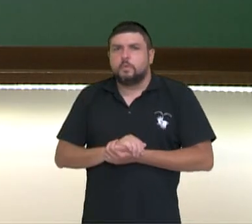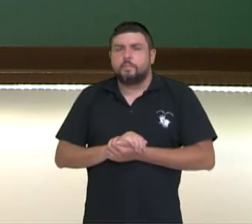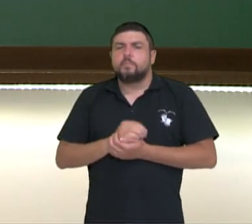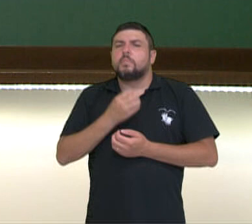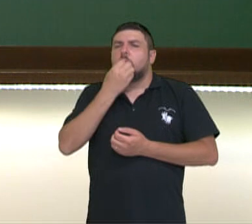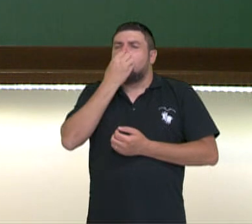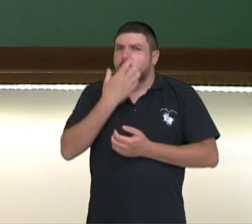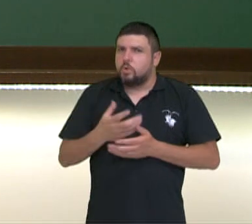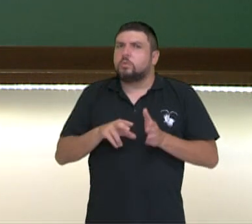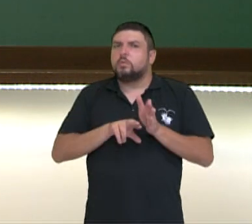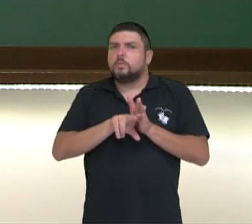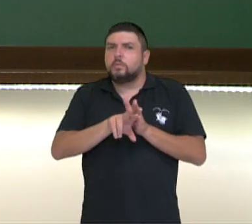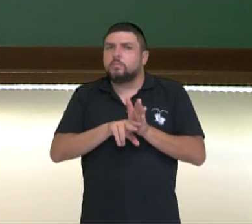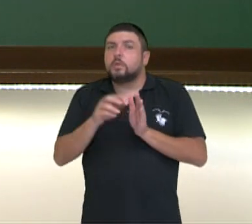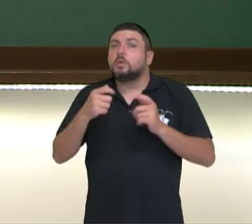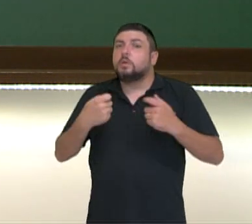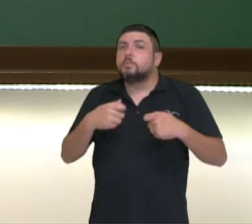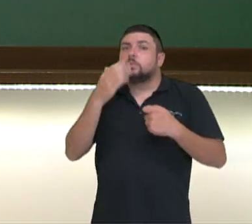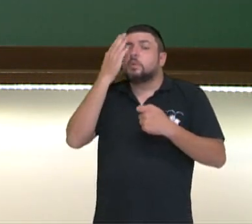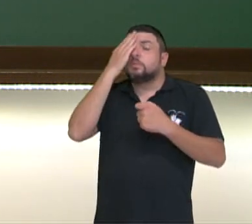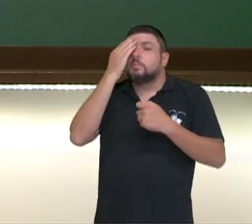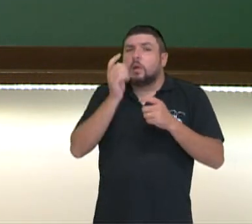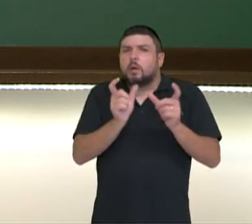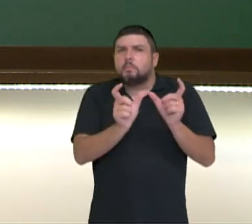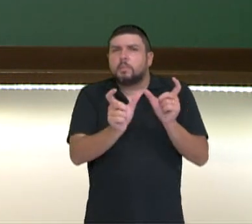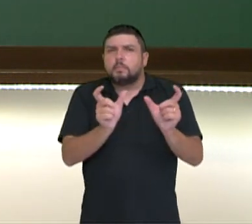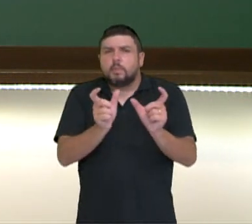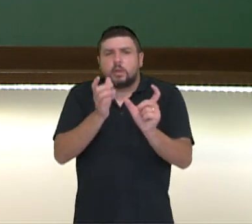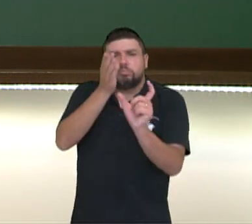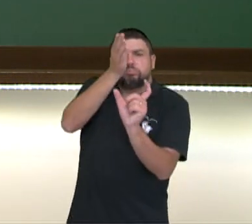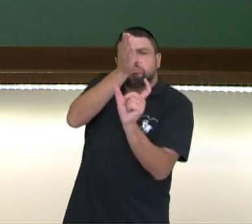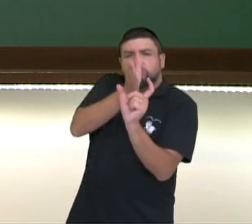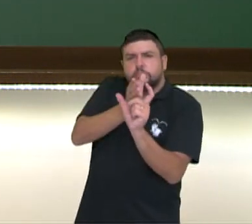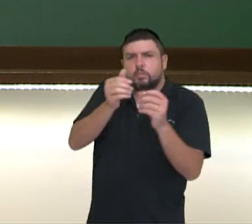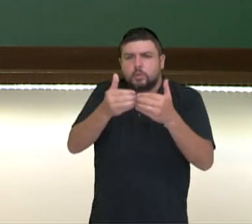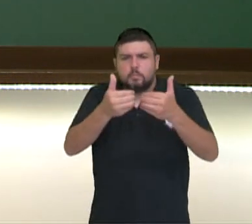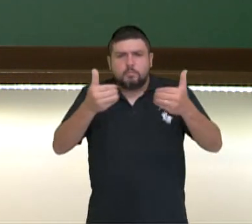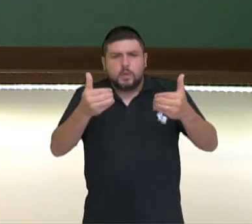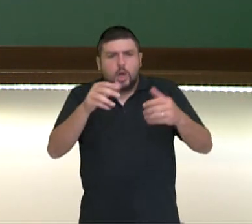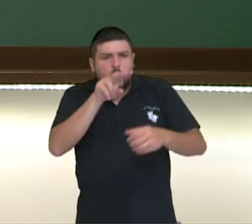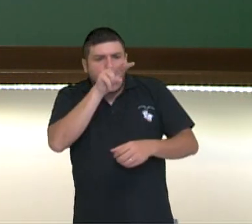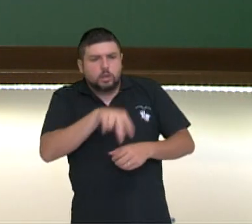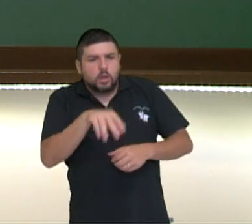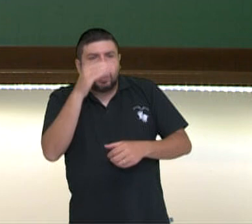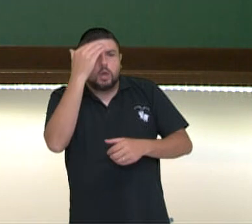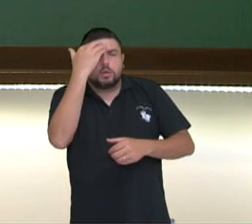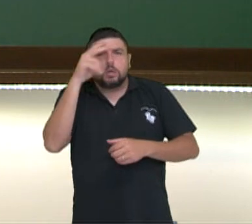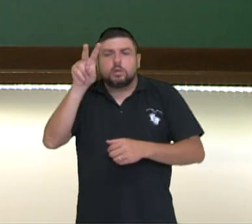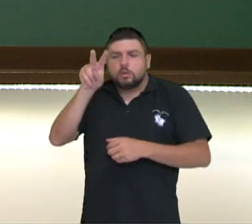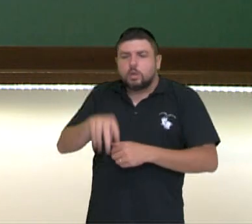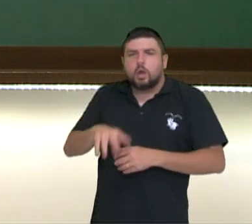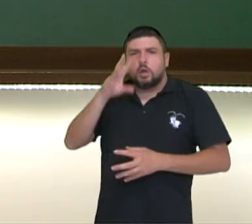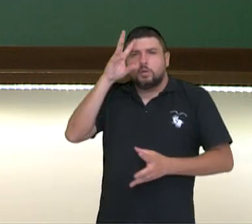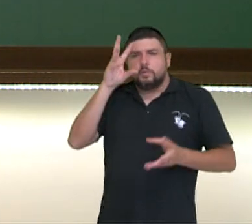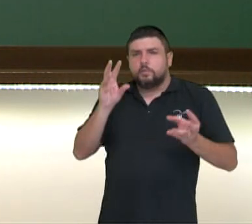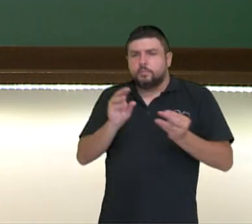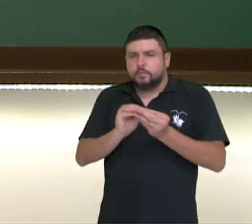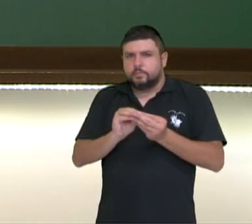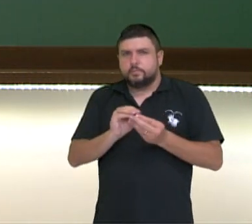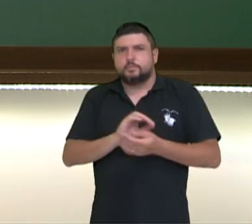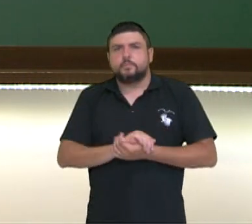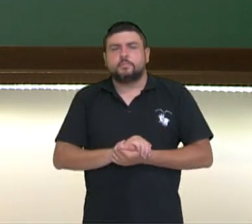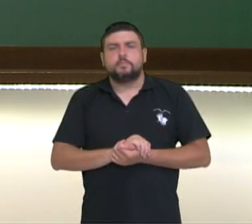separar as palavras, tá? Então a gente consegue descobrir muitas informações só fazendo essa dissociação. Beleza? Vendo o prefixo e